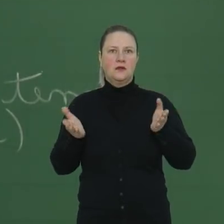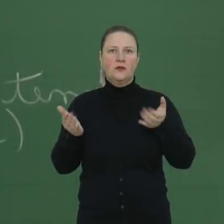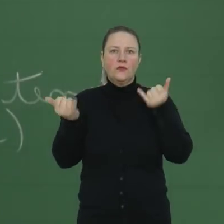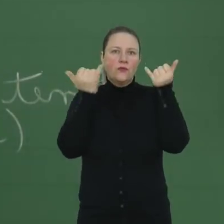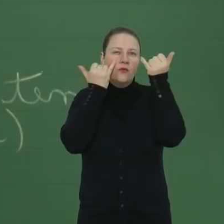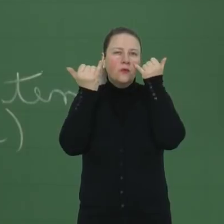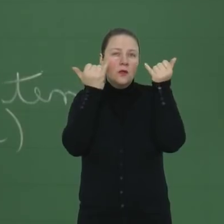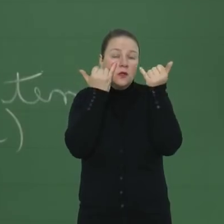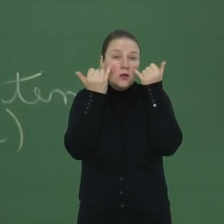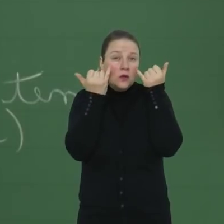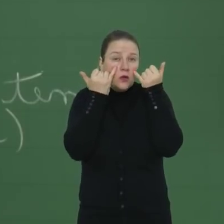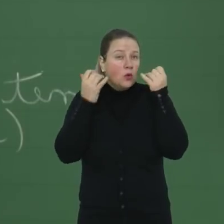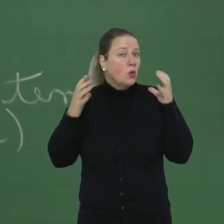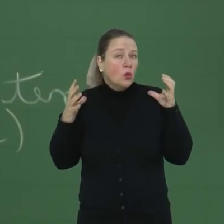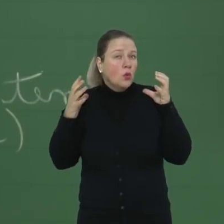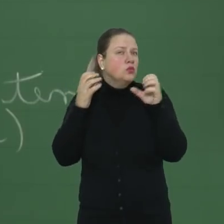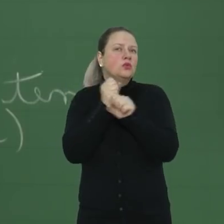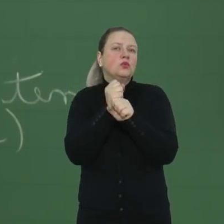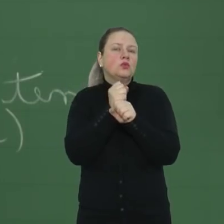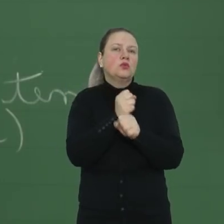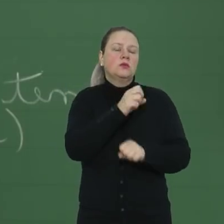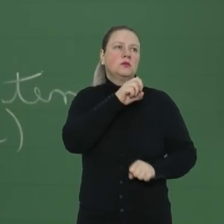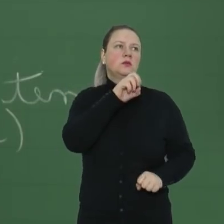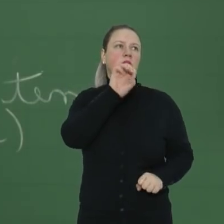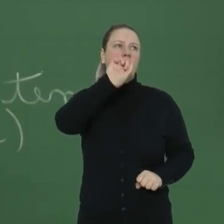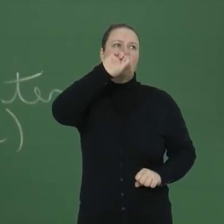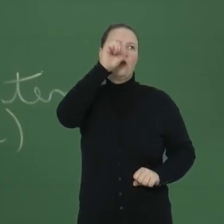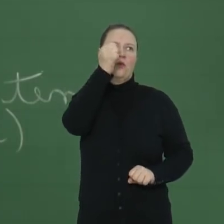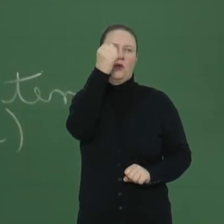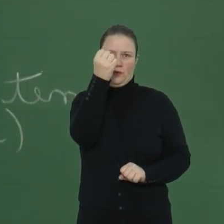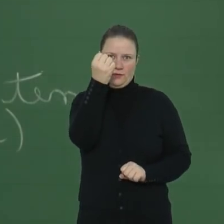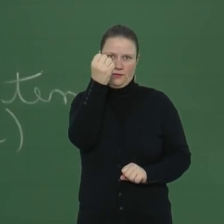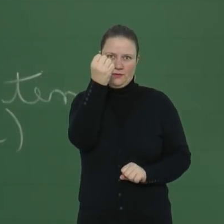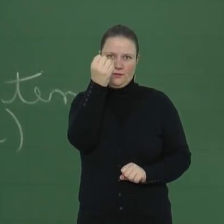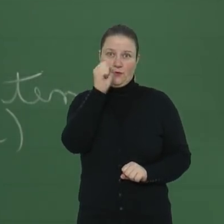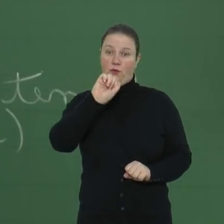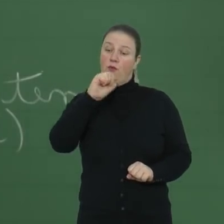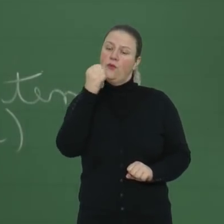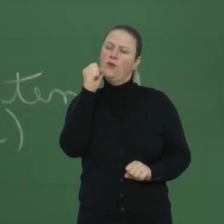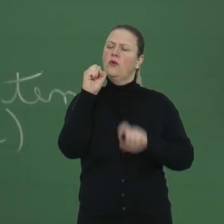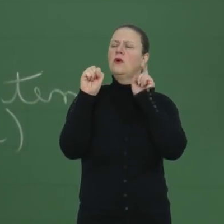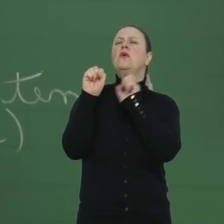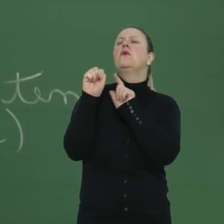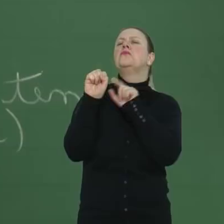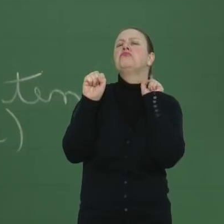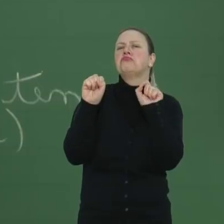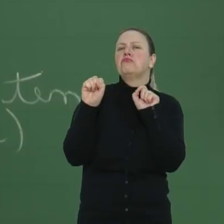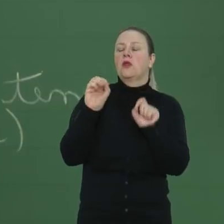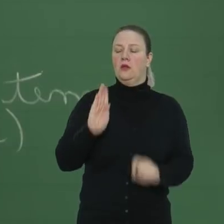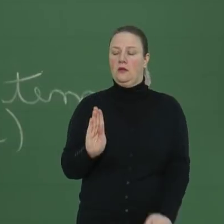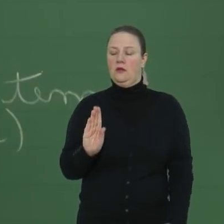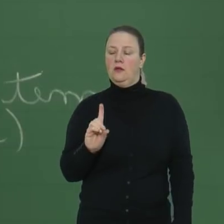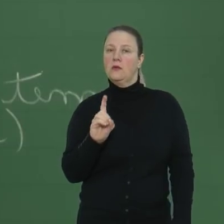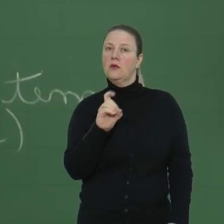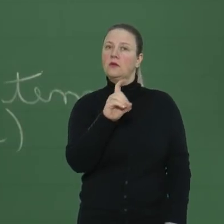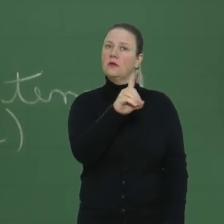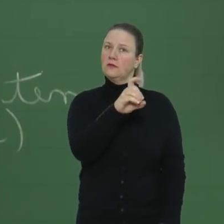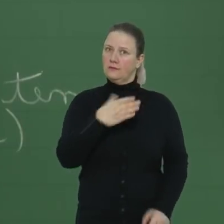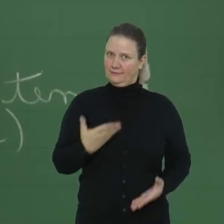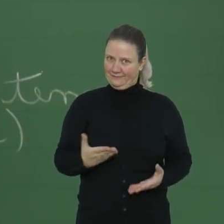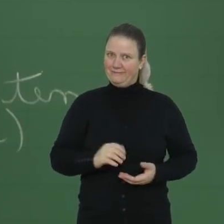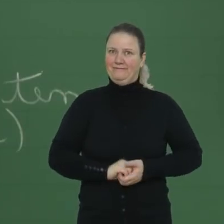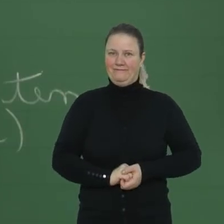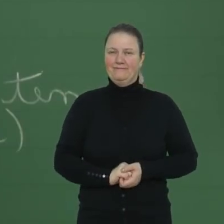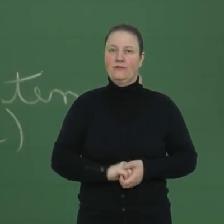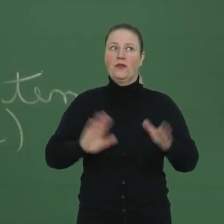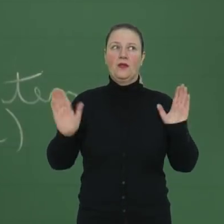informação, 8. 5, 6, 7, 8. Aqui está 8 bactérias. Então, no terceiro, eu vou até lá onde? Lá